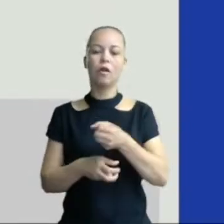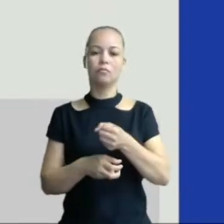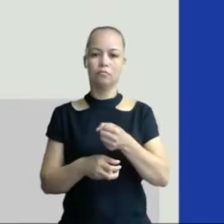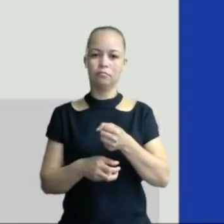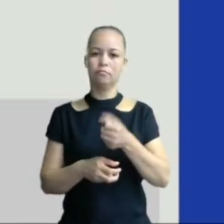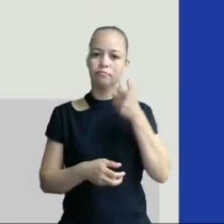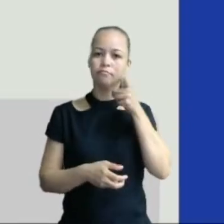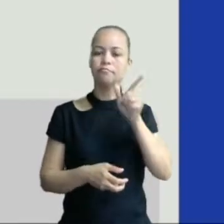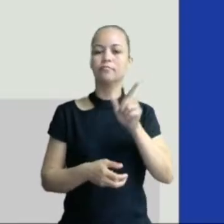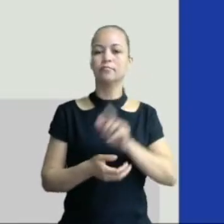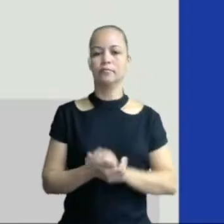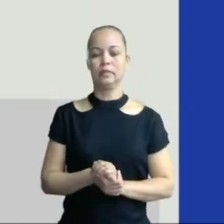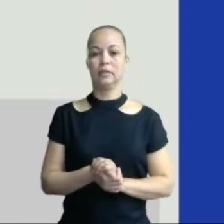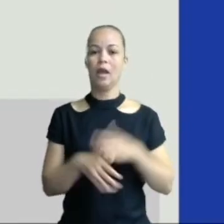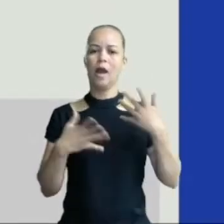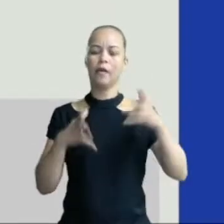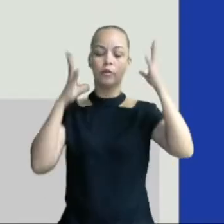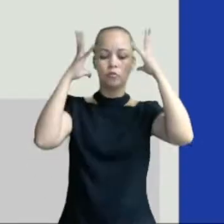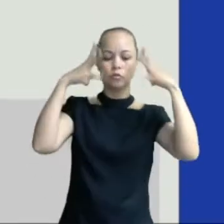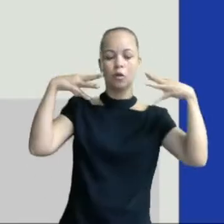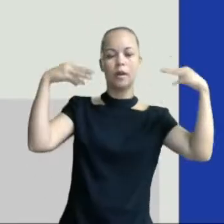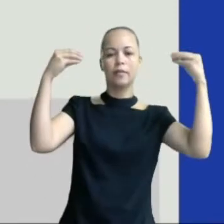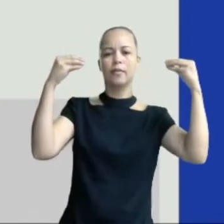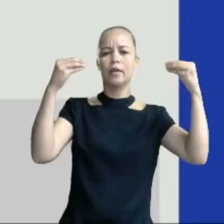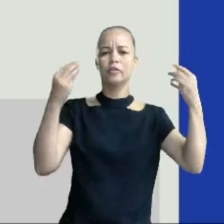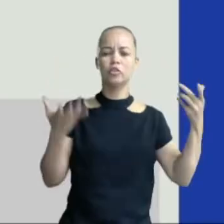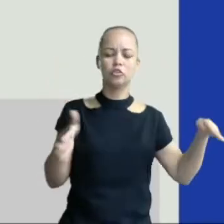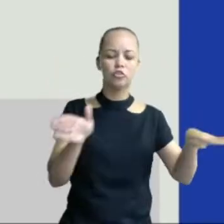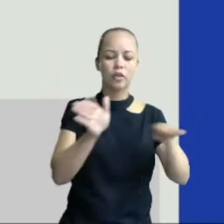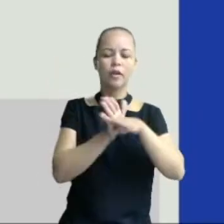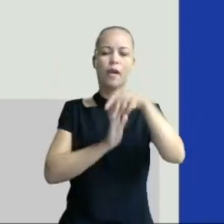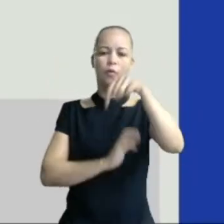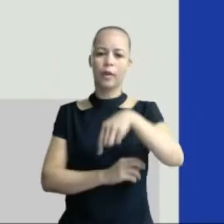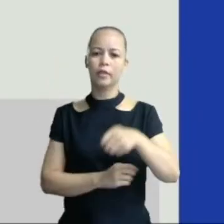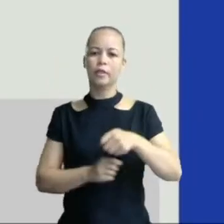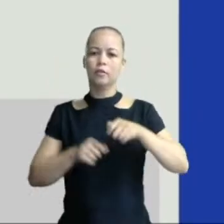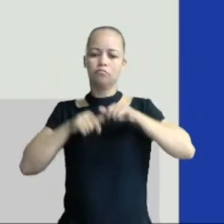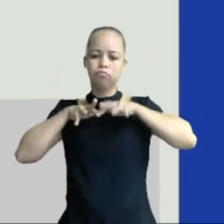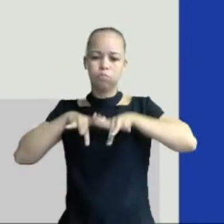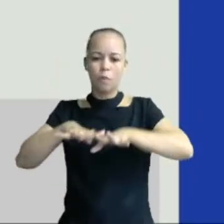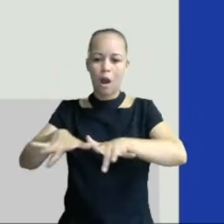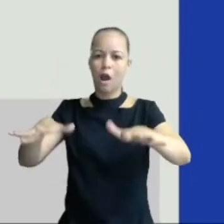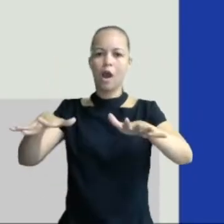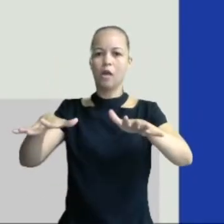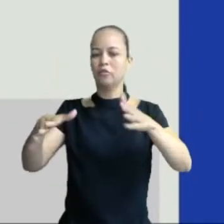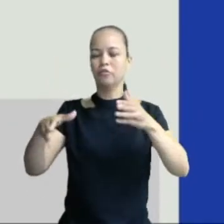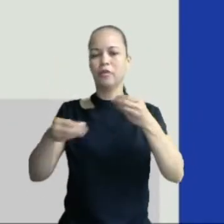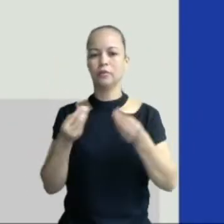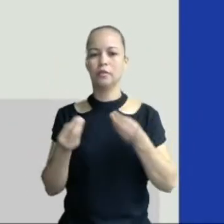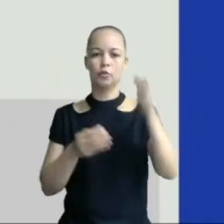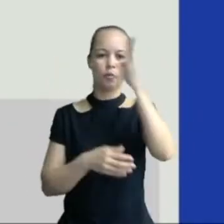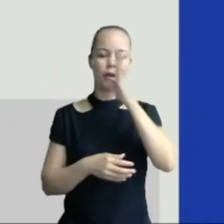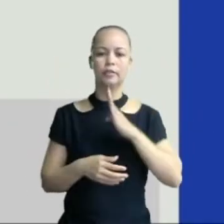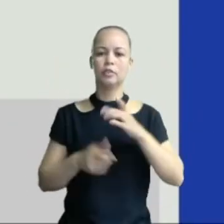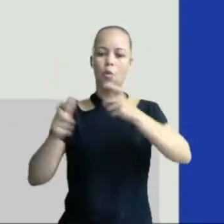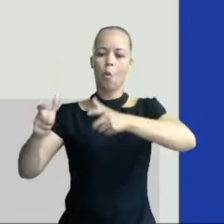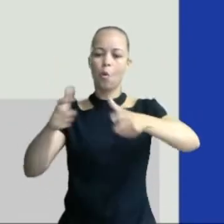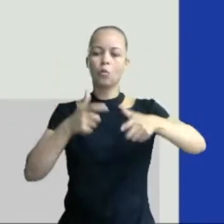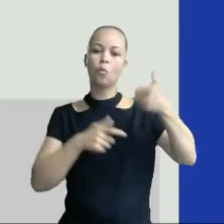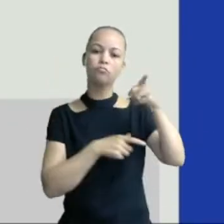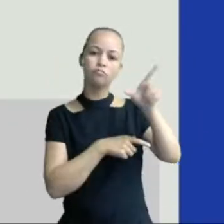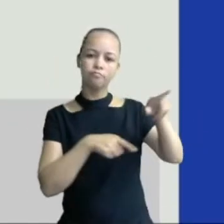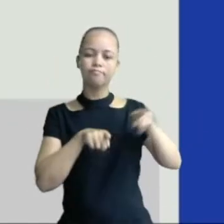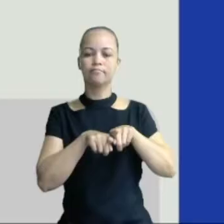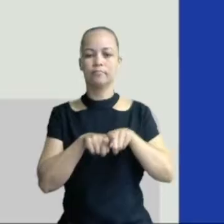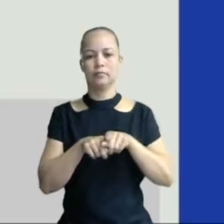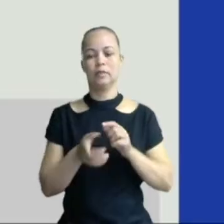invasão. Aí os holandeses vieram invadir o Brasil, invadiram outros locais também. E aí teve um certo momento na